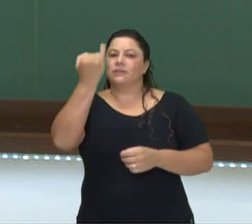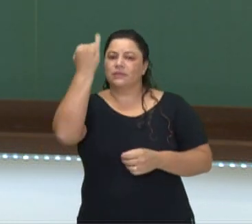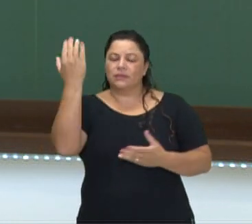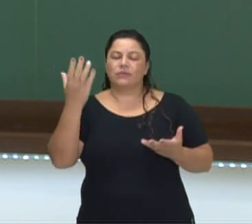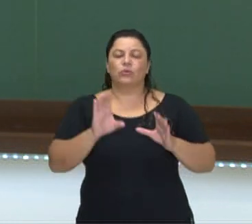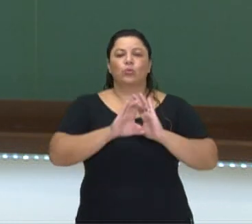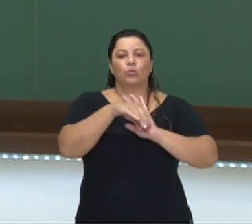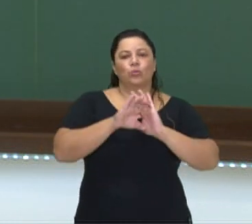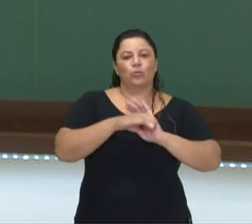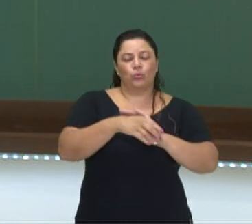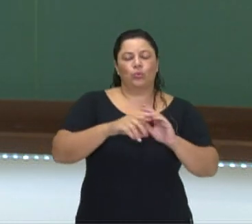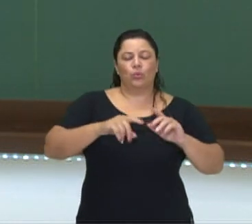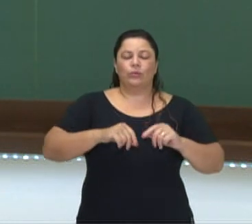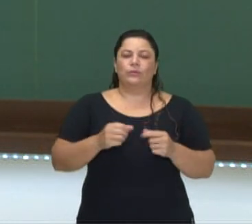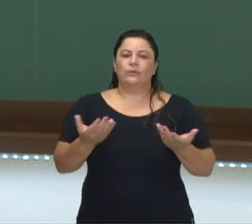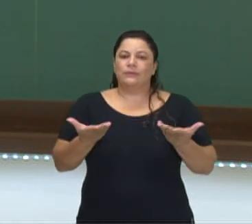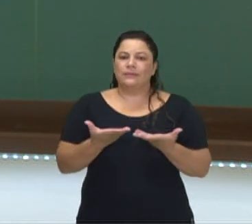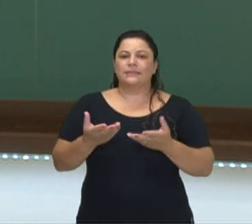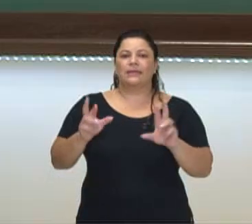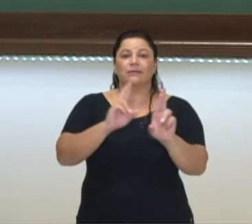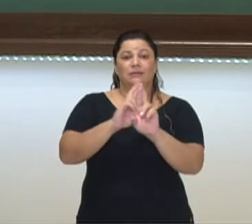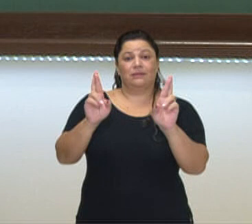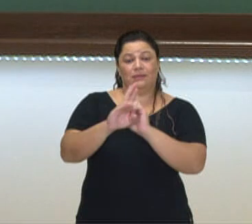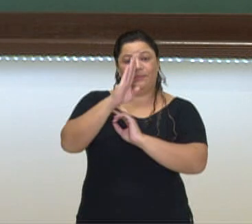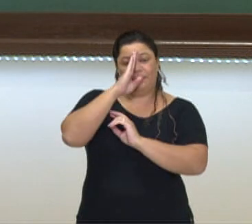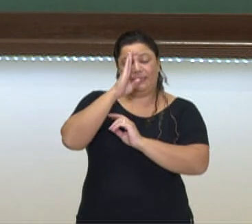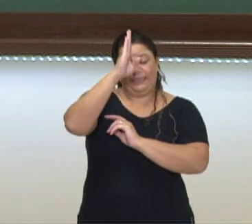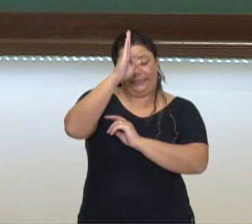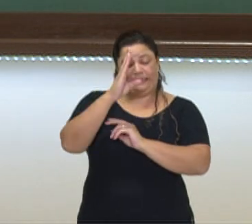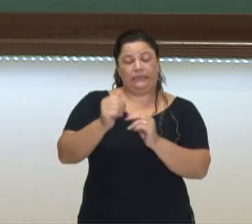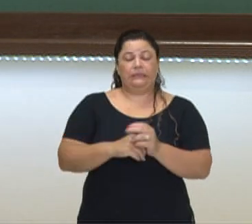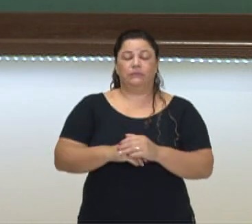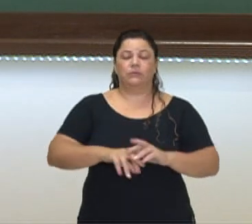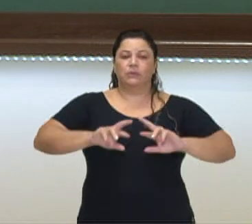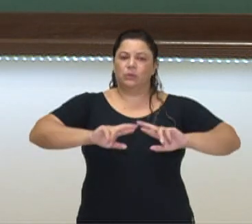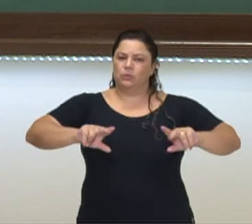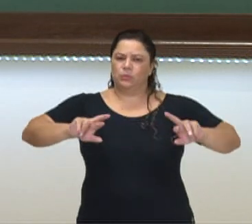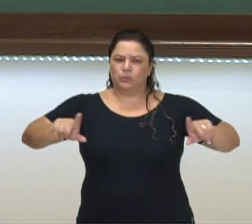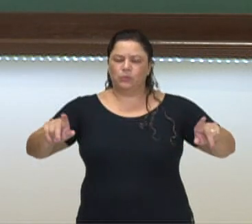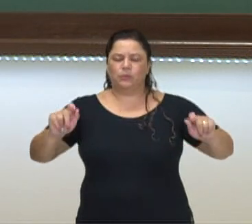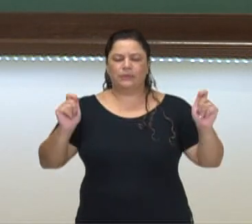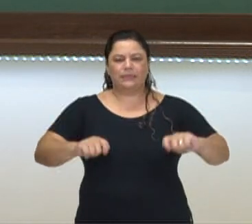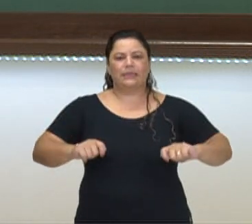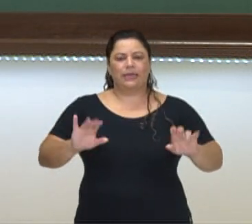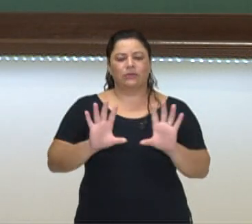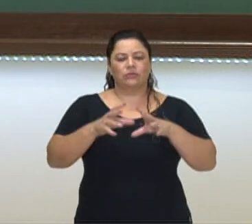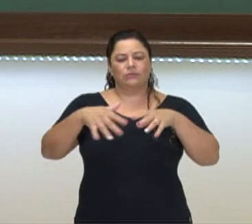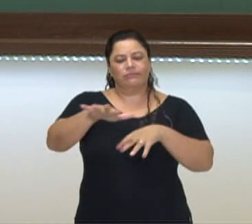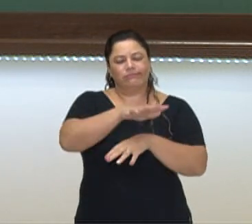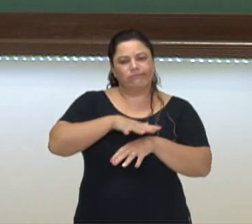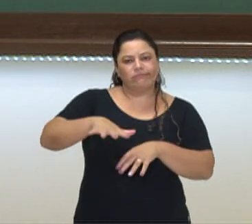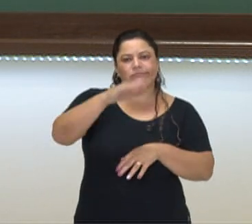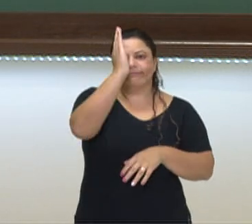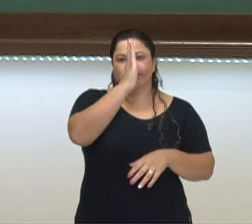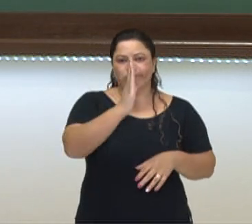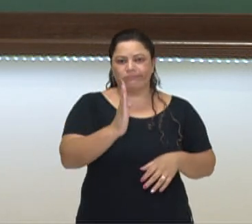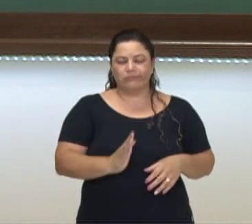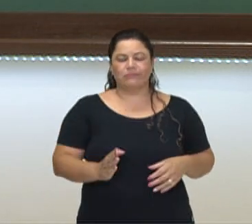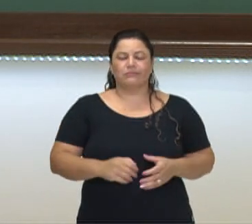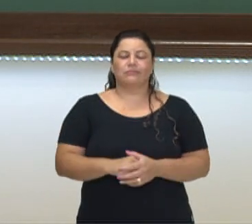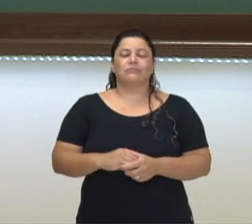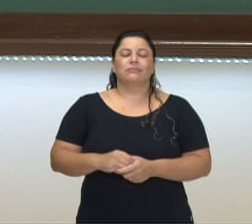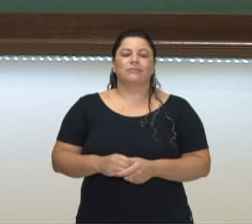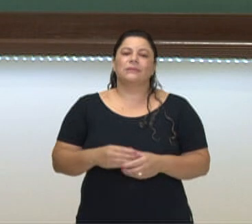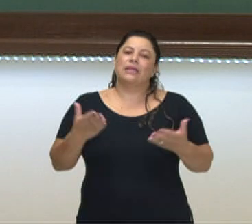relacionados à demografia e principalmente sobre a diversidade étnica do território brasileiro. Bem importante o tema, espero ter